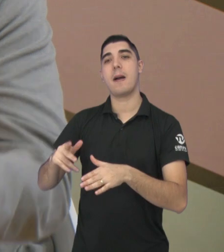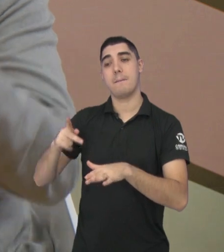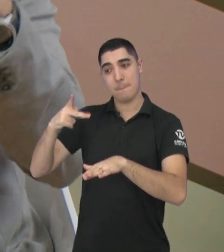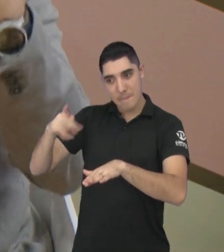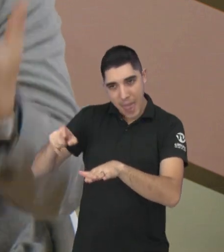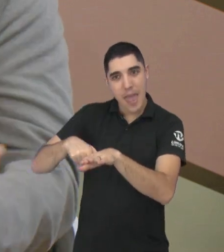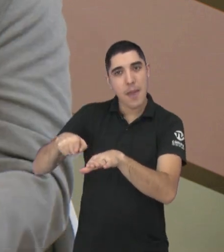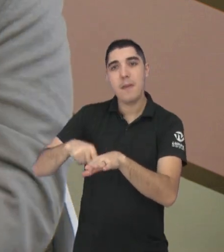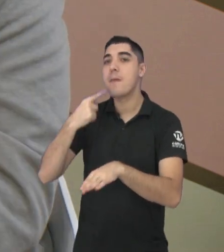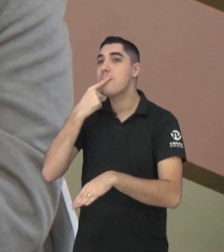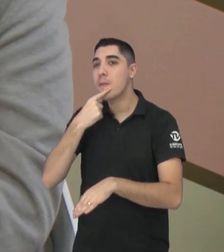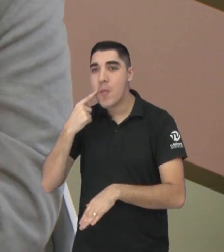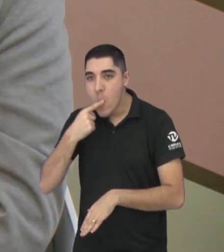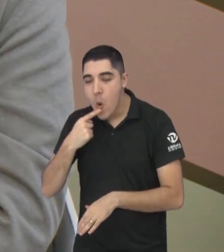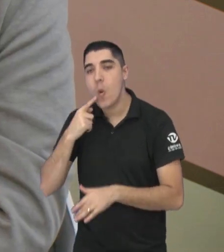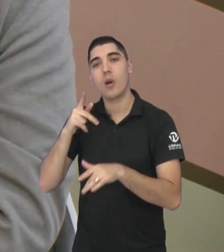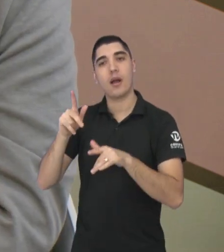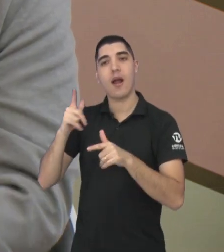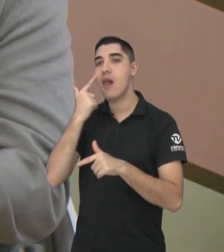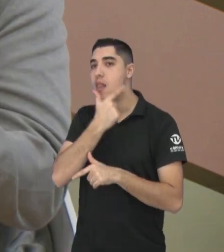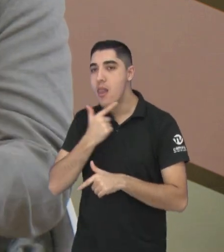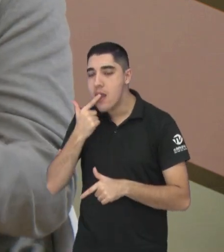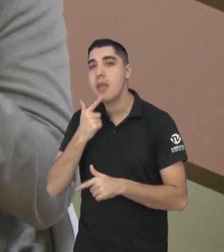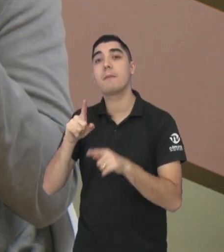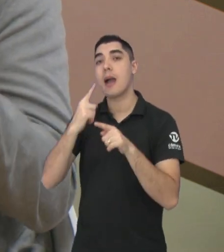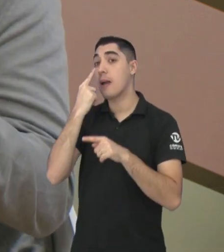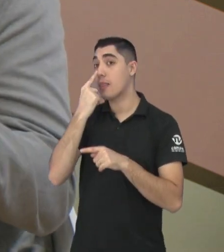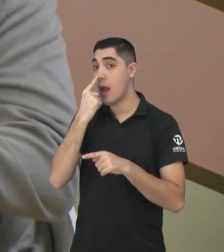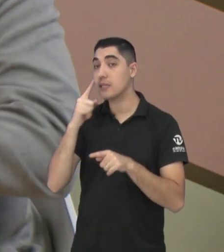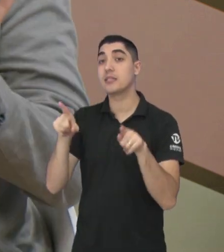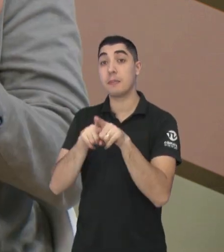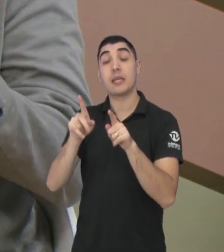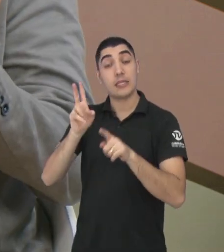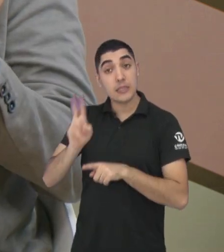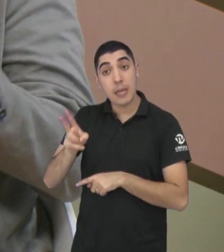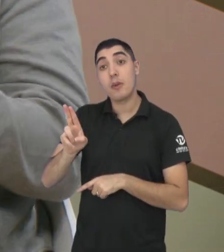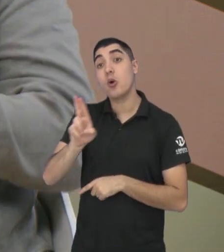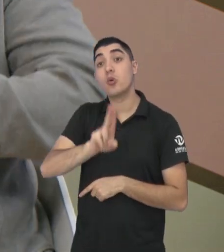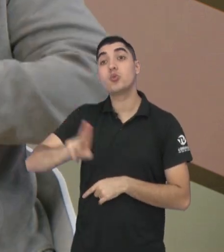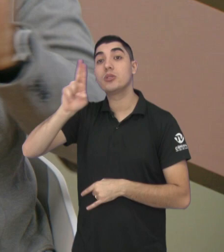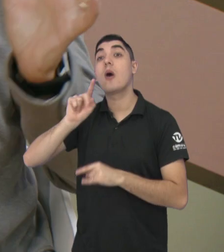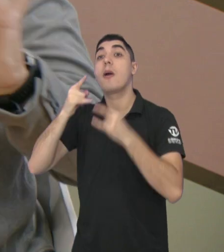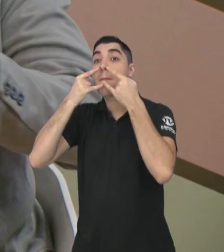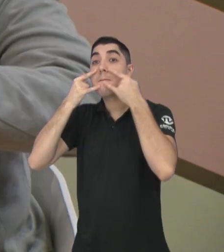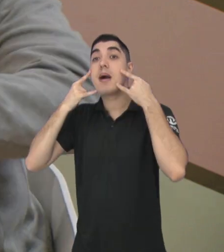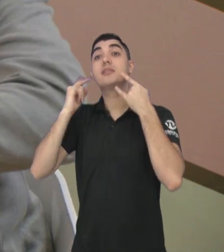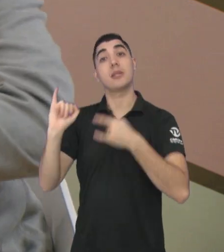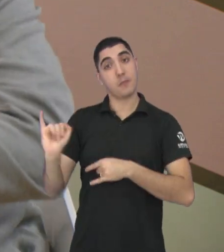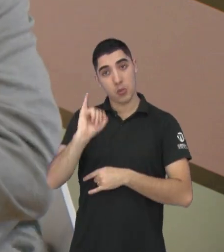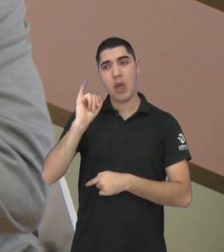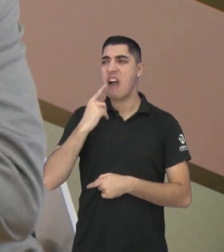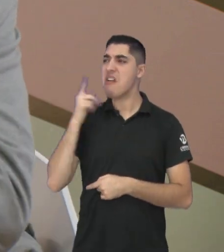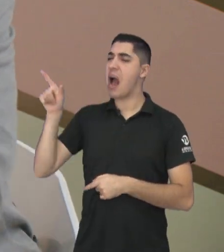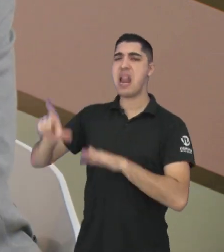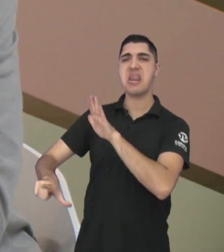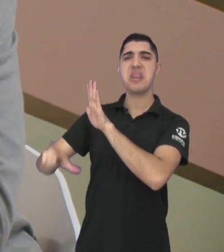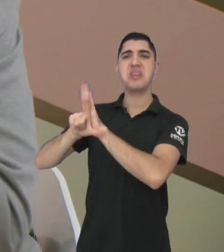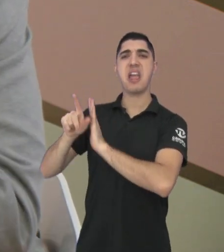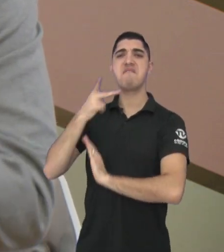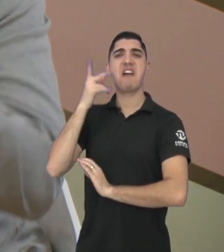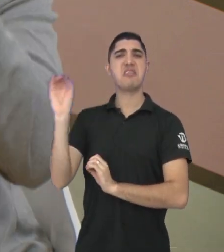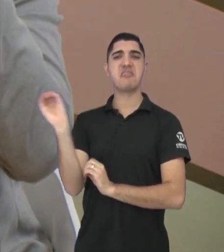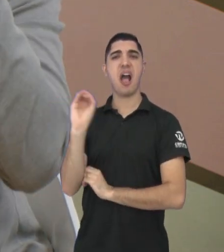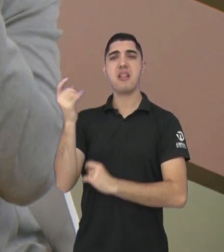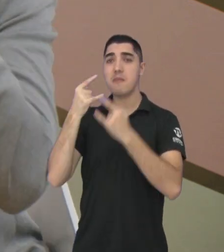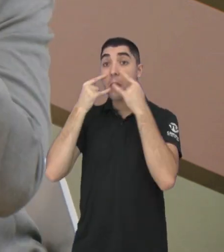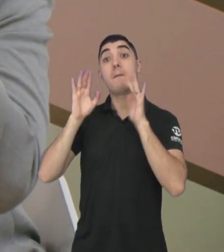bucal e da pele e, principalmente, o uso de máscaras. Não é porque não está não tem legislação